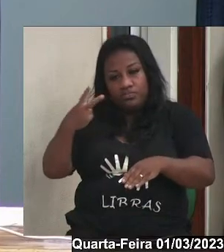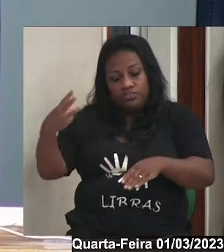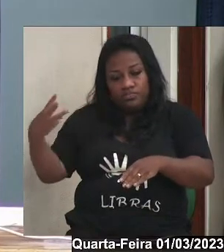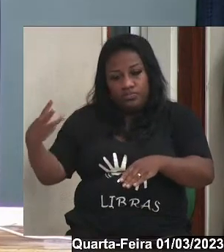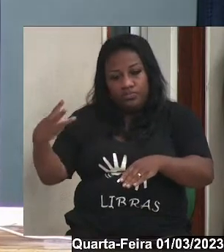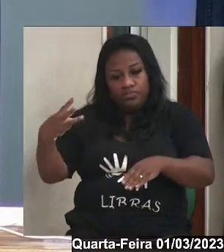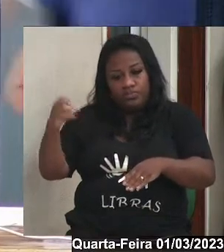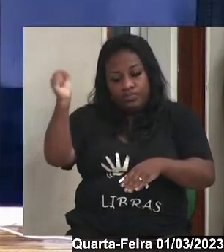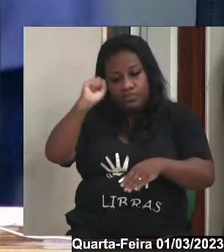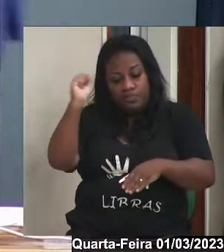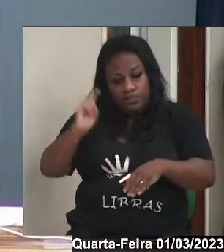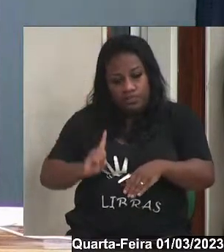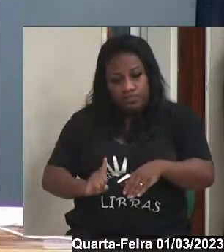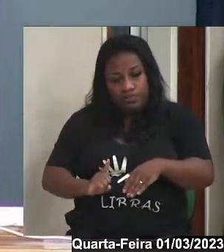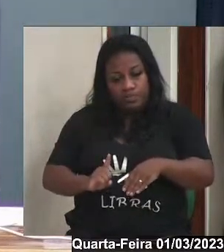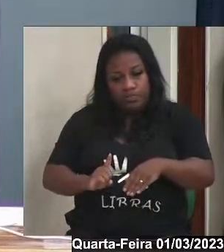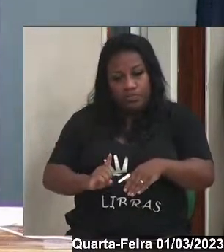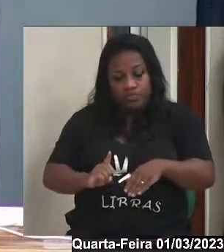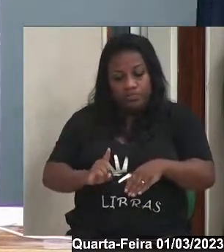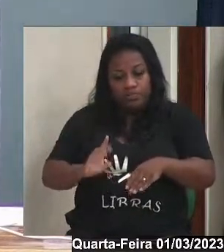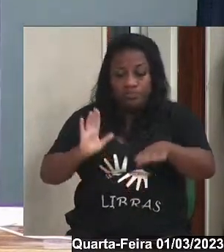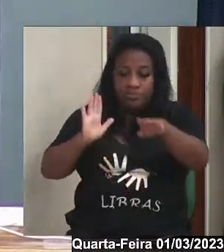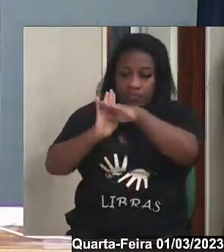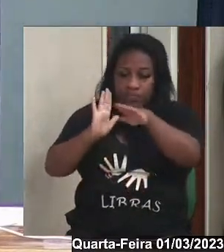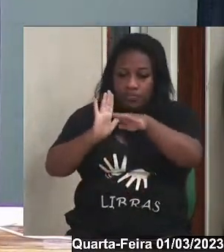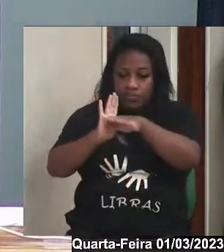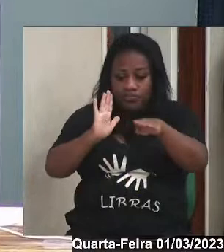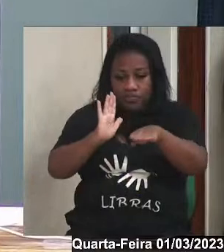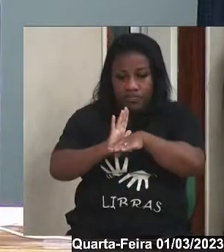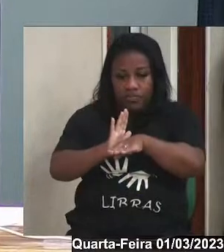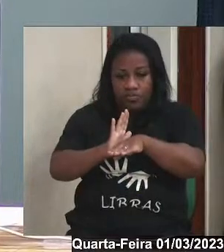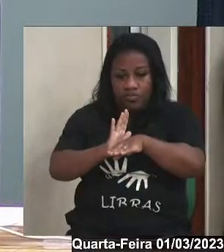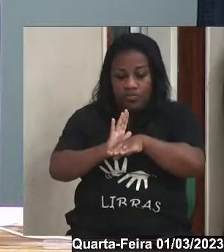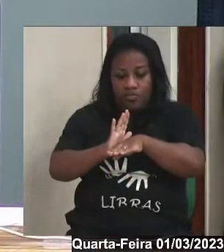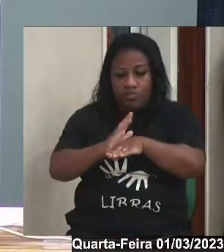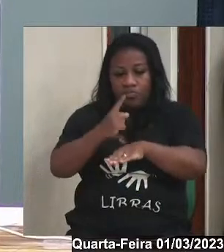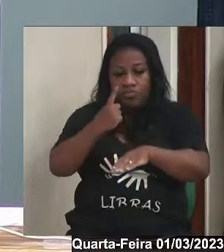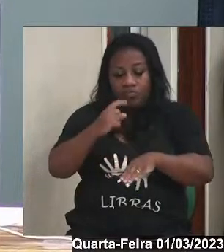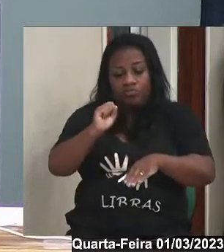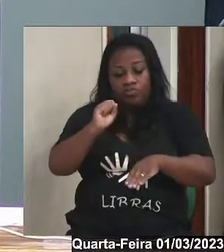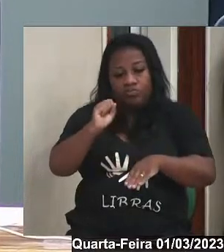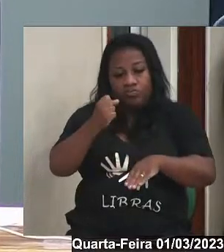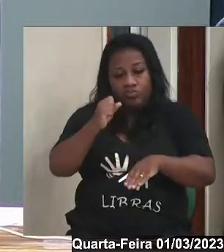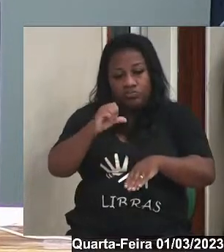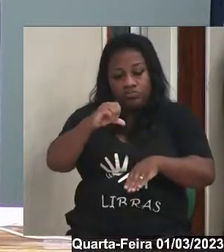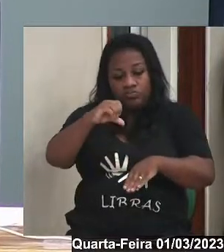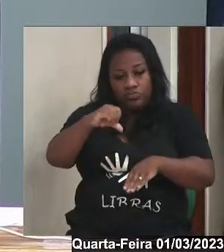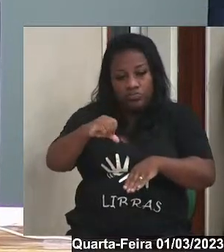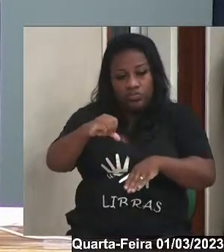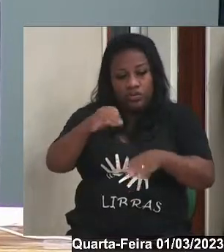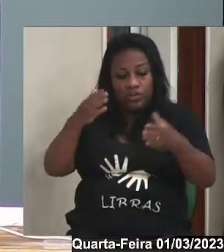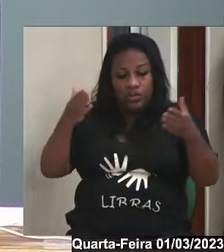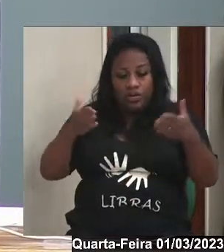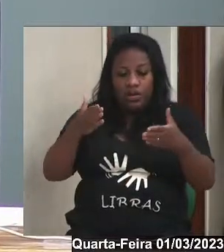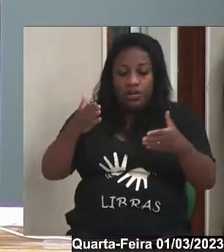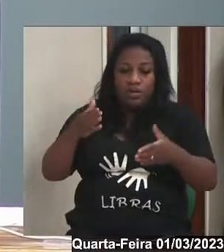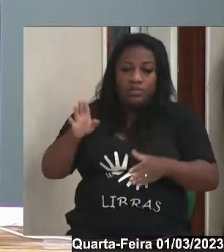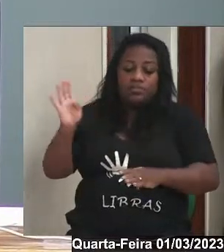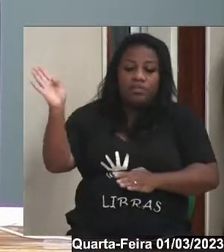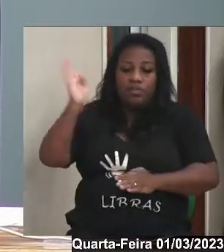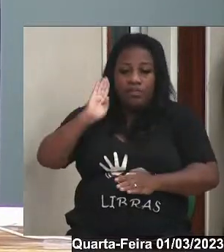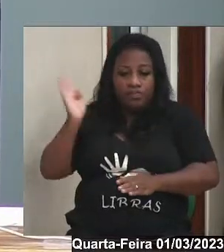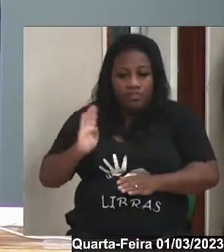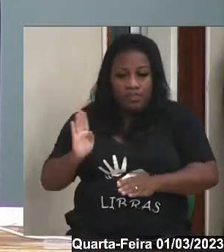autoria vereador Sander Castro da Conceição. Projeto de requerimento legislativo número 8/9/2023, autoria vereador Leandro Souza,